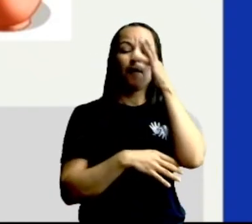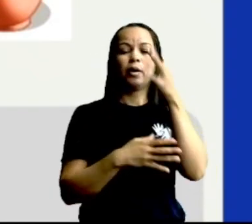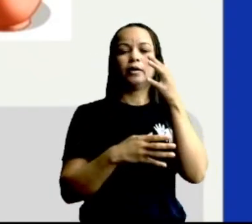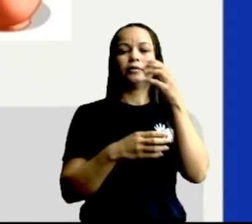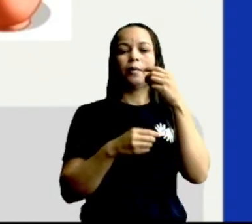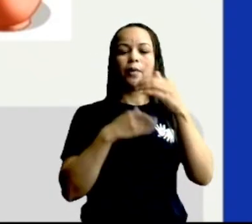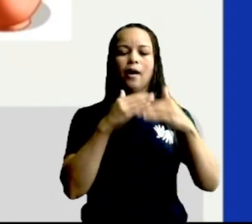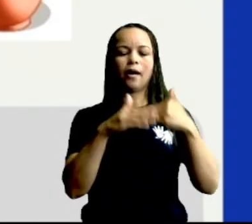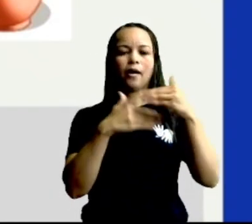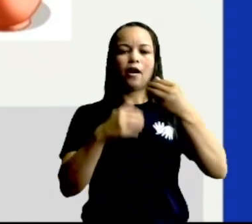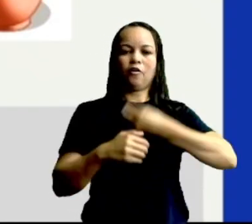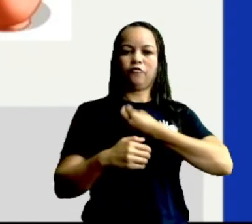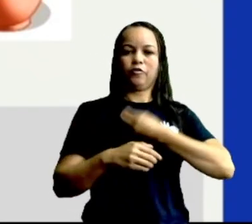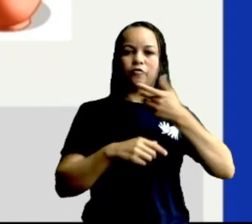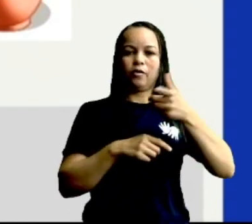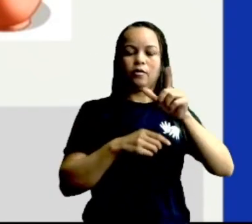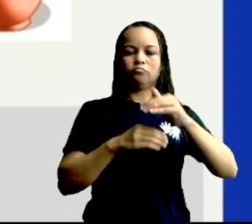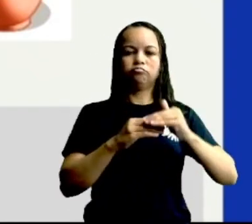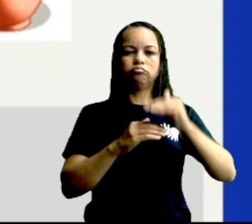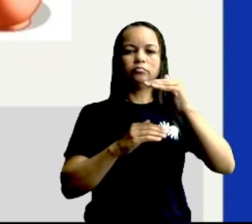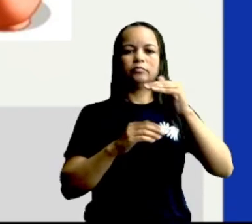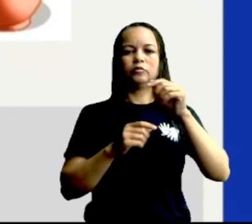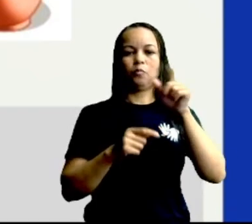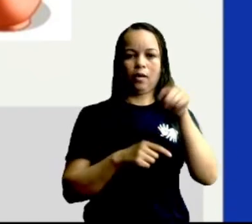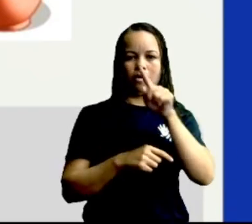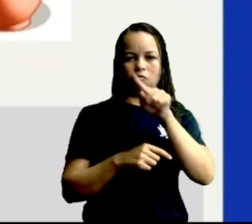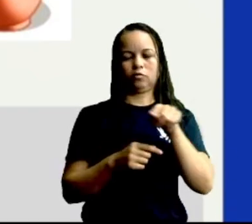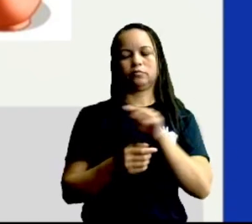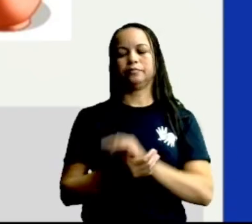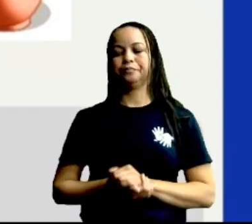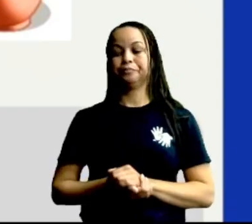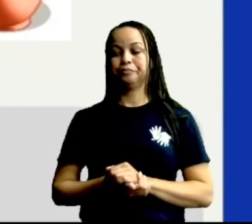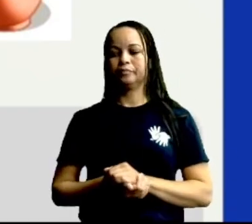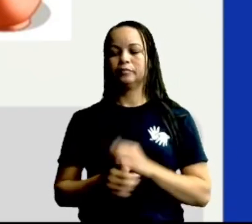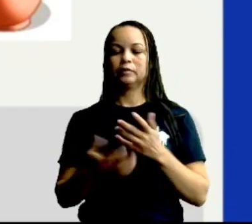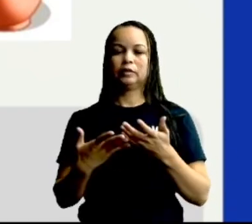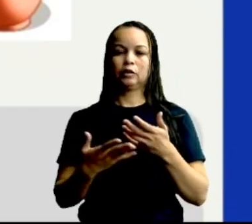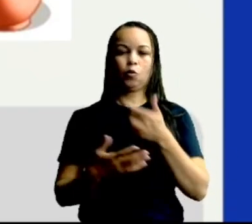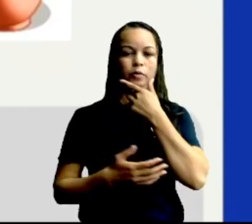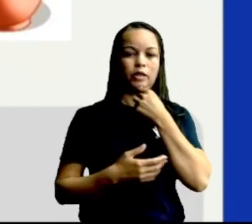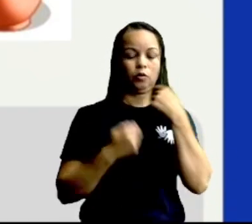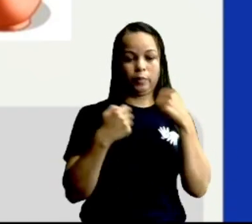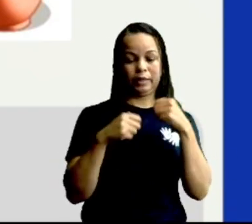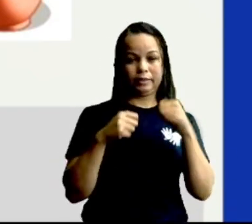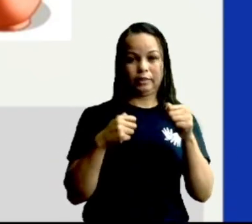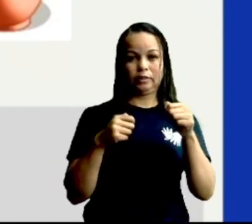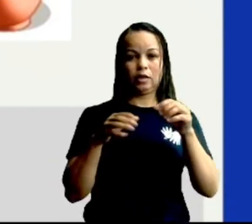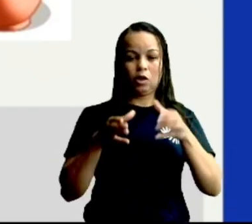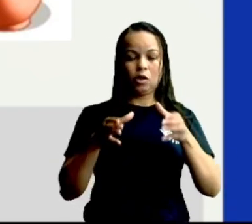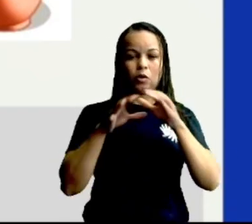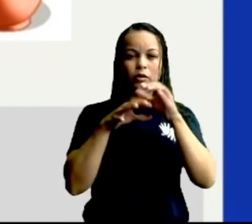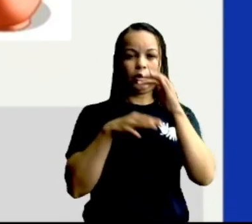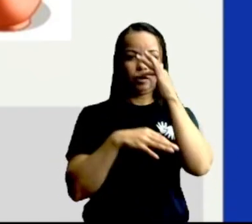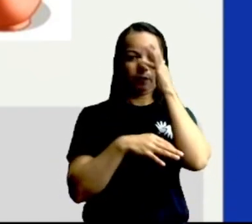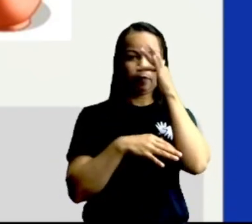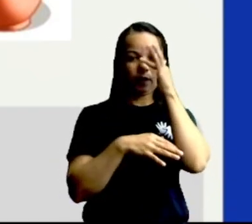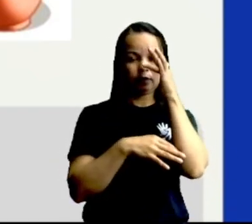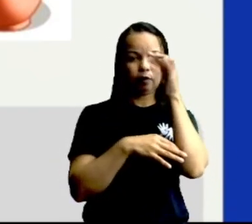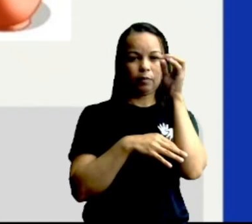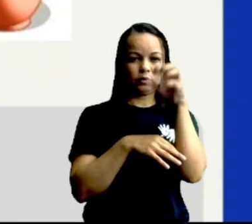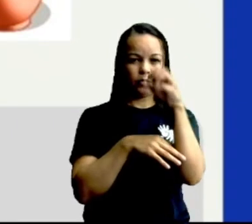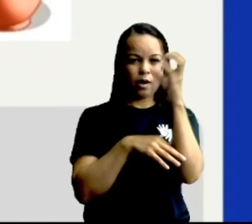se recuperar? Vamos marcar um X. Então, Jorge precisa colocar a planta para tomar